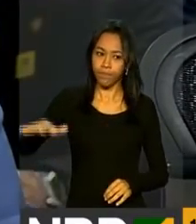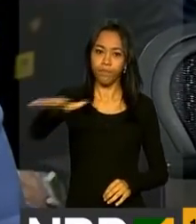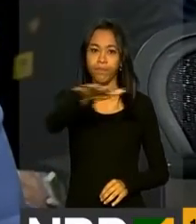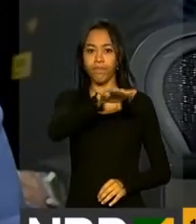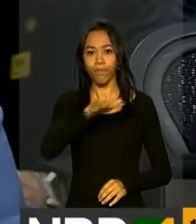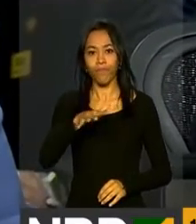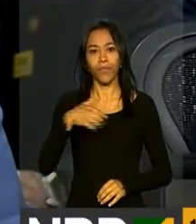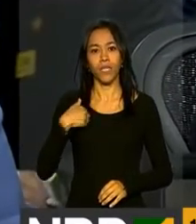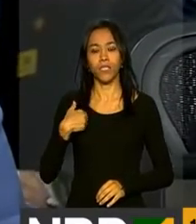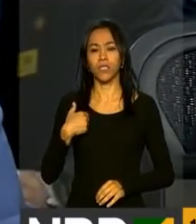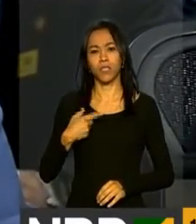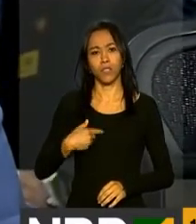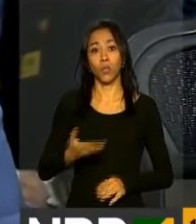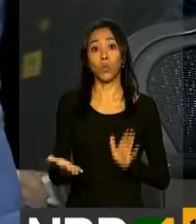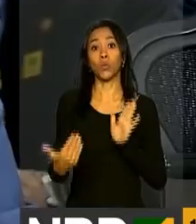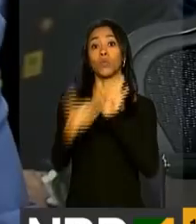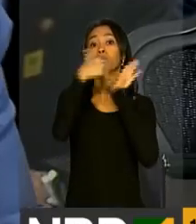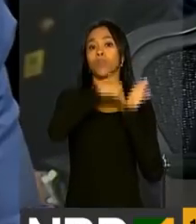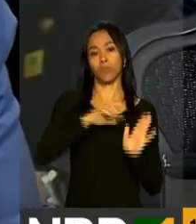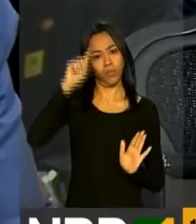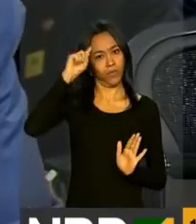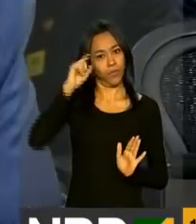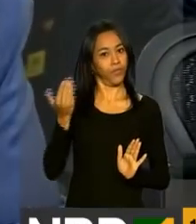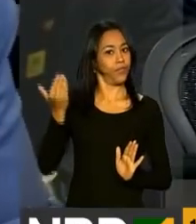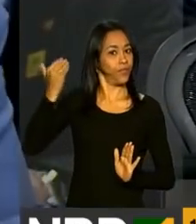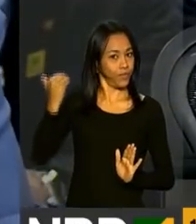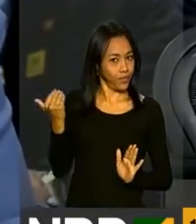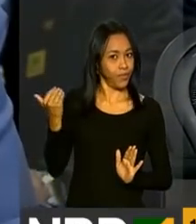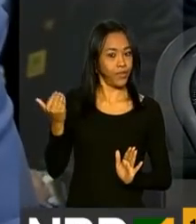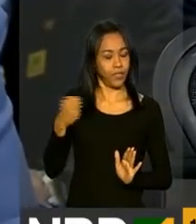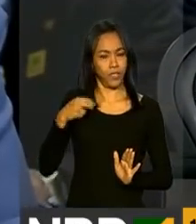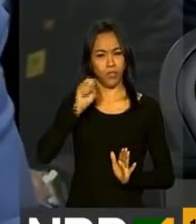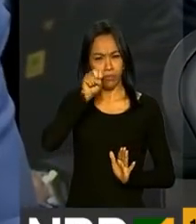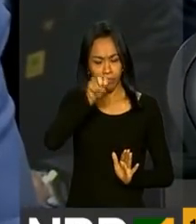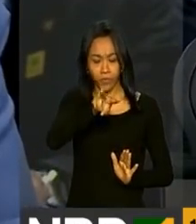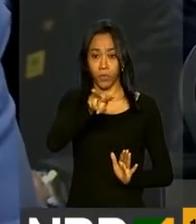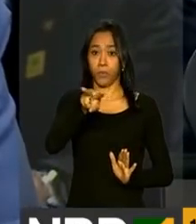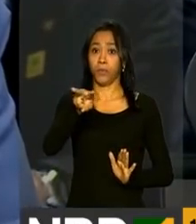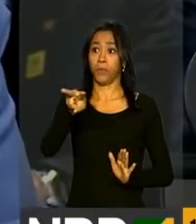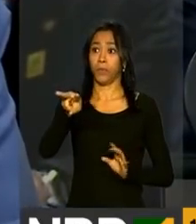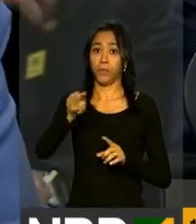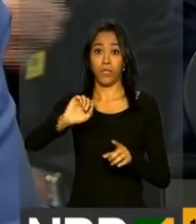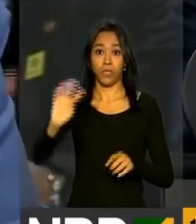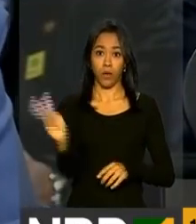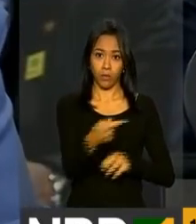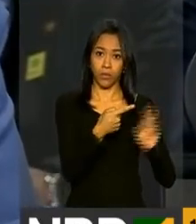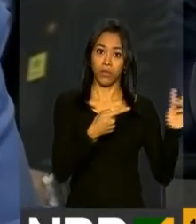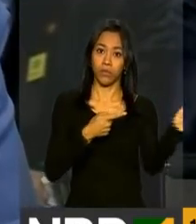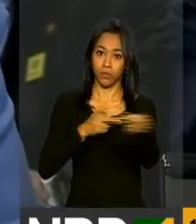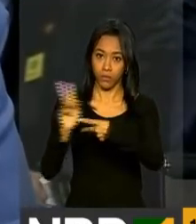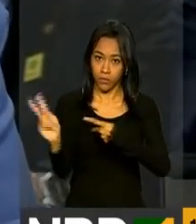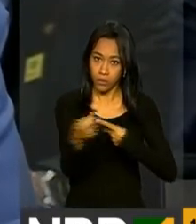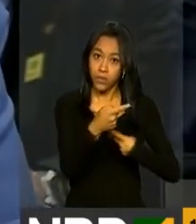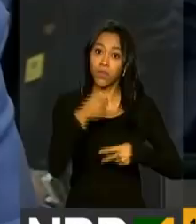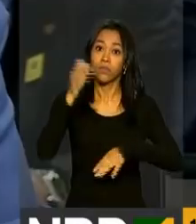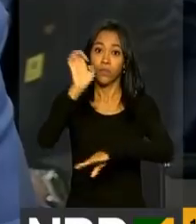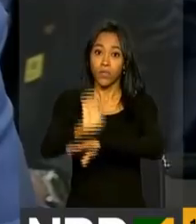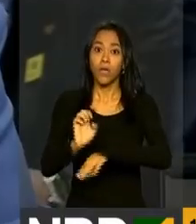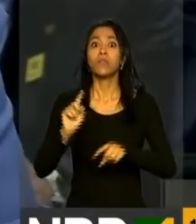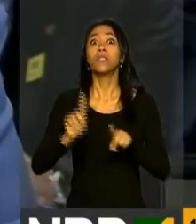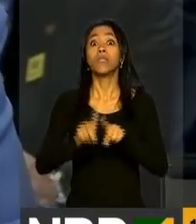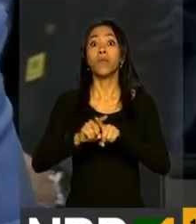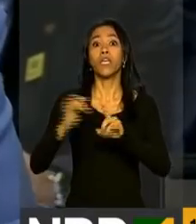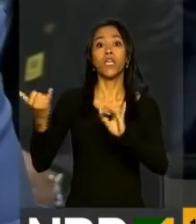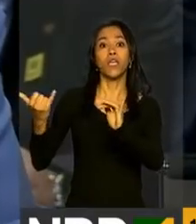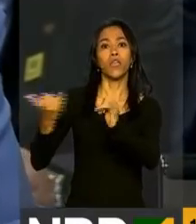dias as cenas que nós podemos visualizar e além das cenas as notícias que eu recebi